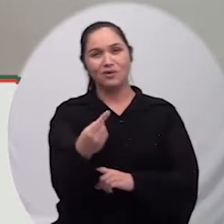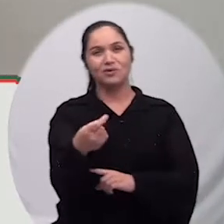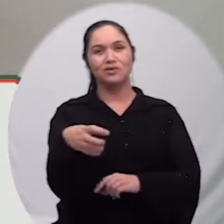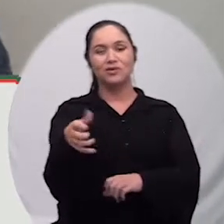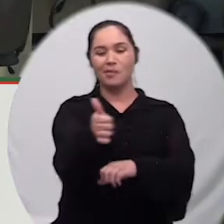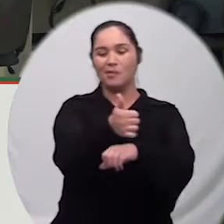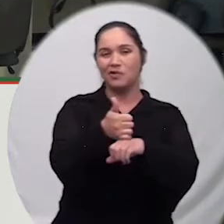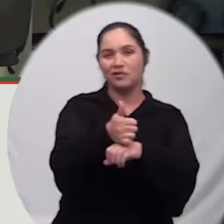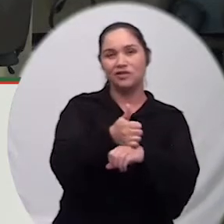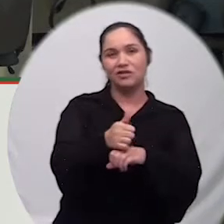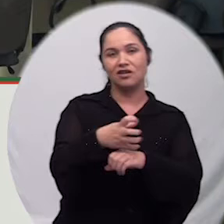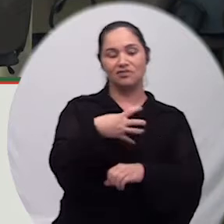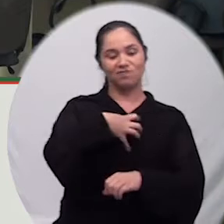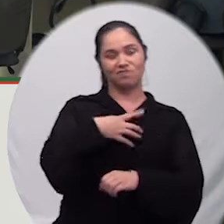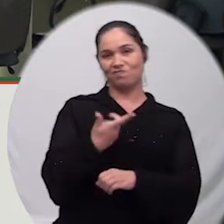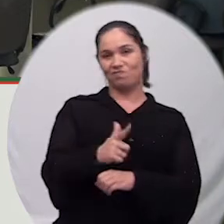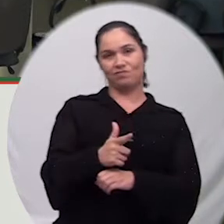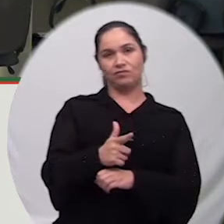esquece.